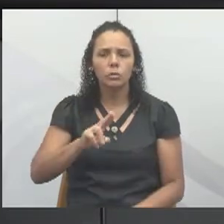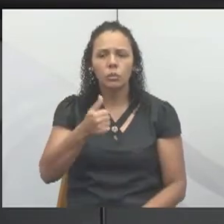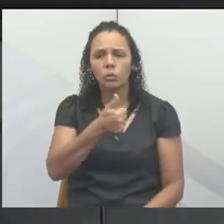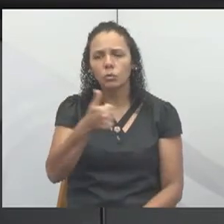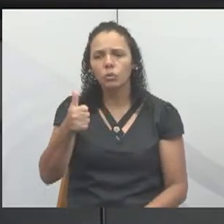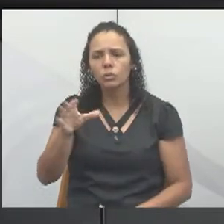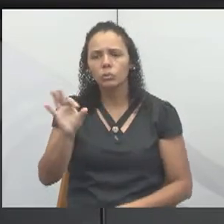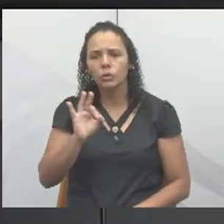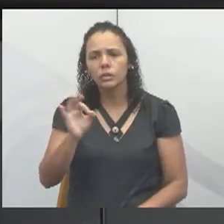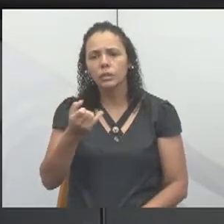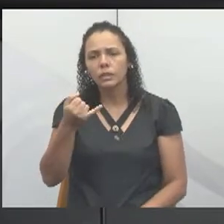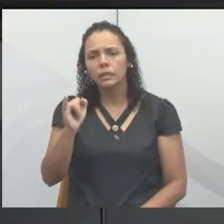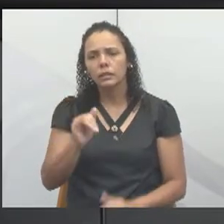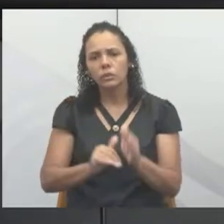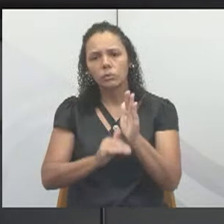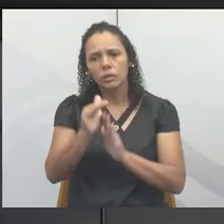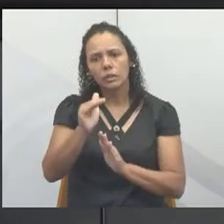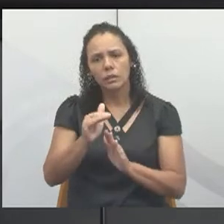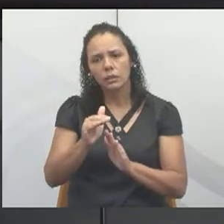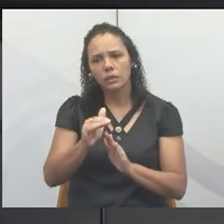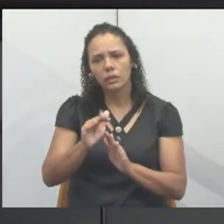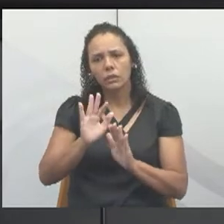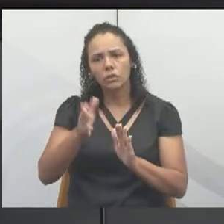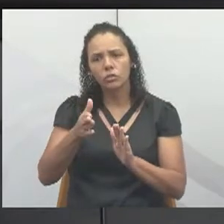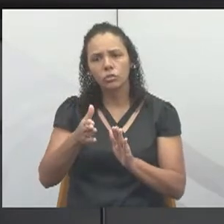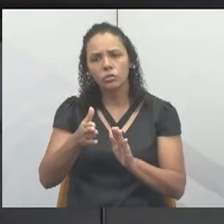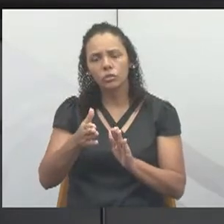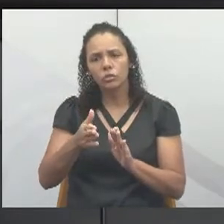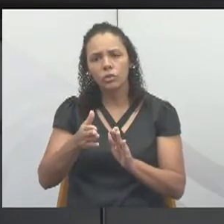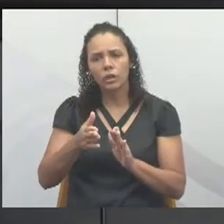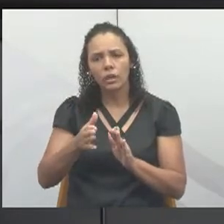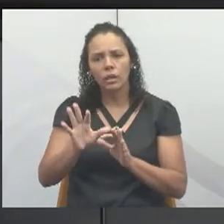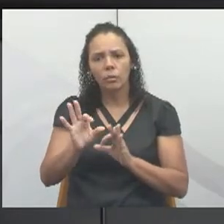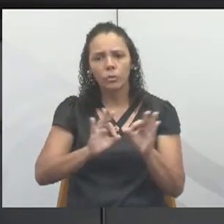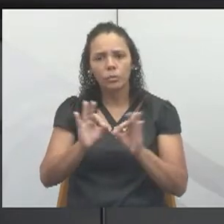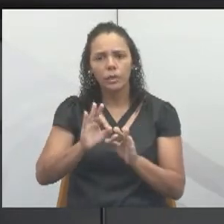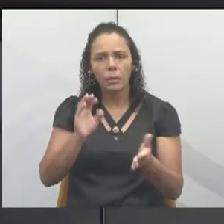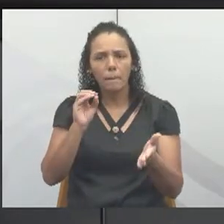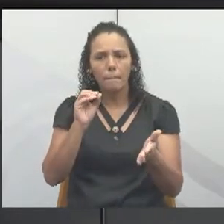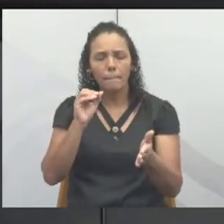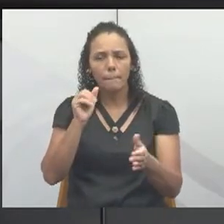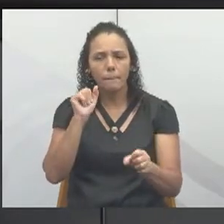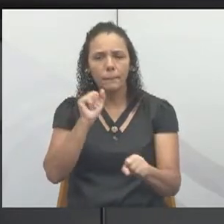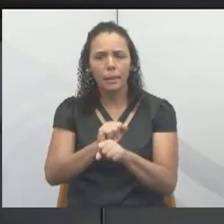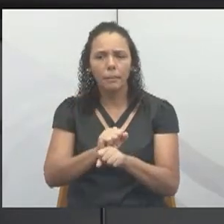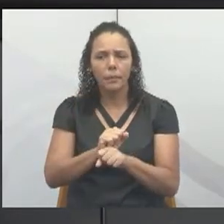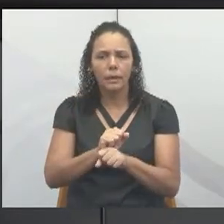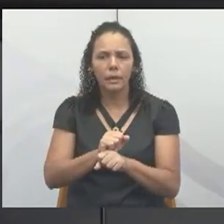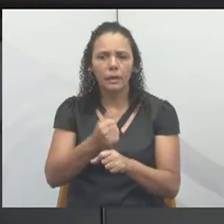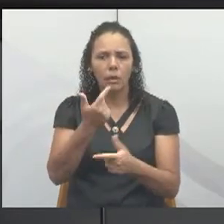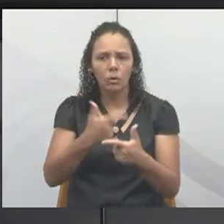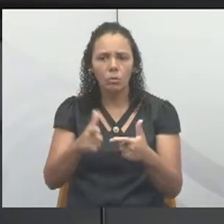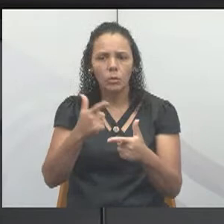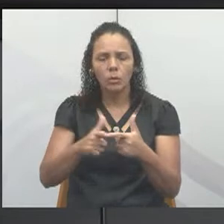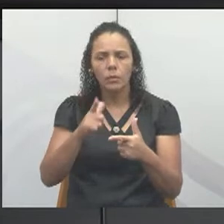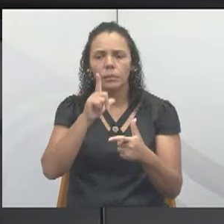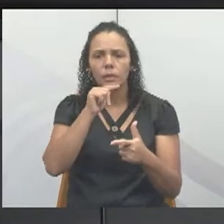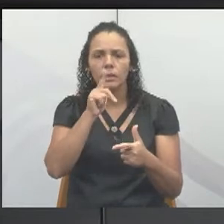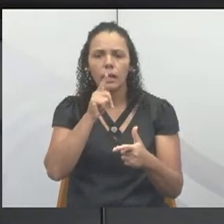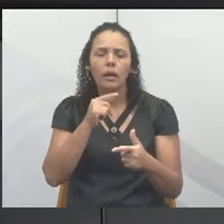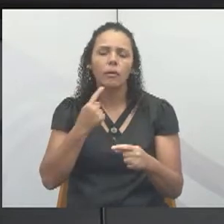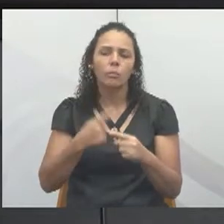se nesse aumento já está previsto alguma forma de parar esse problema com água que tem todos os anos. Todo ano, na mesma época do ano, falta água nesses